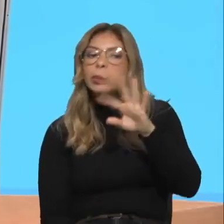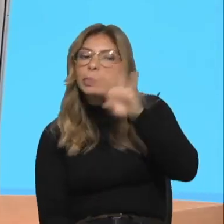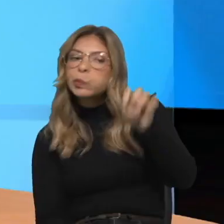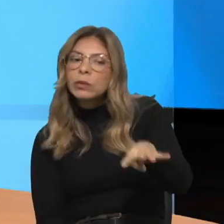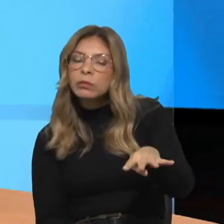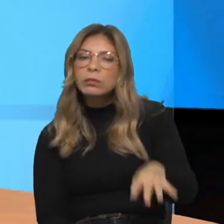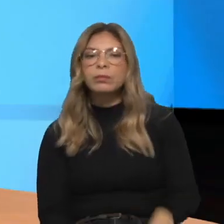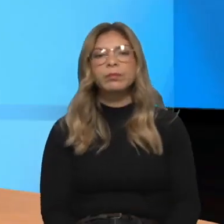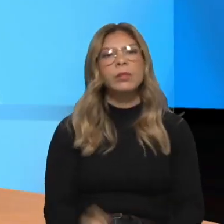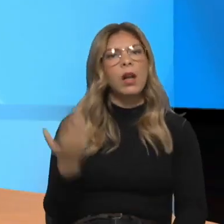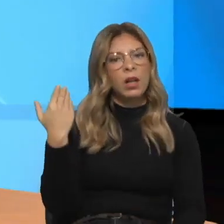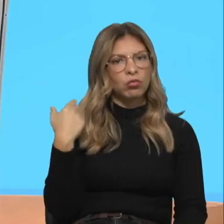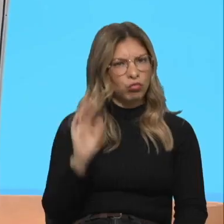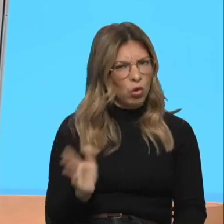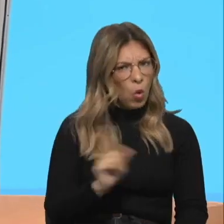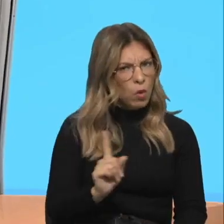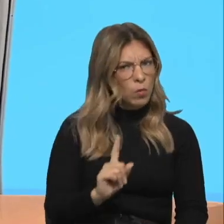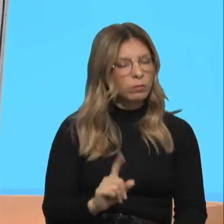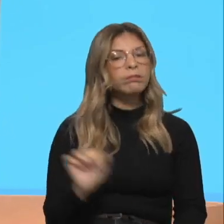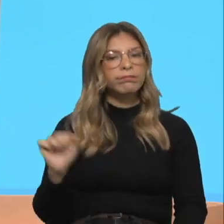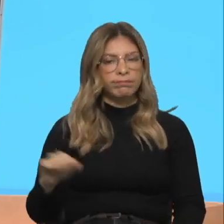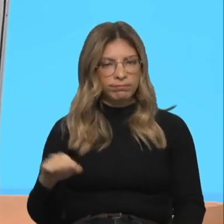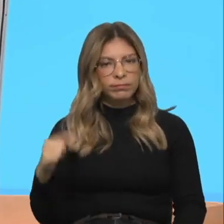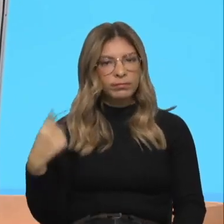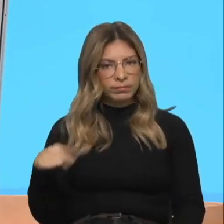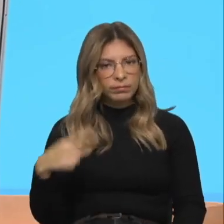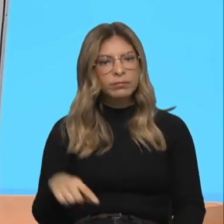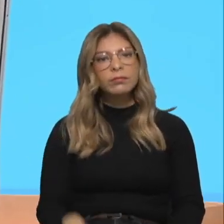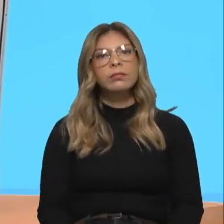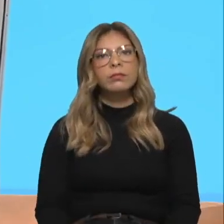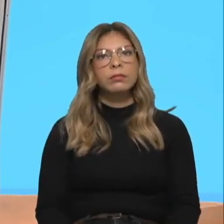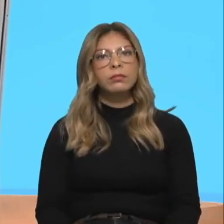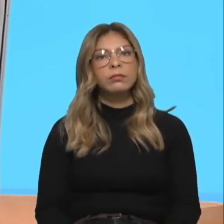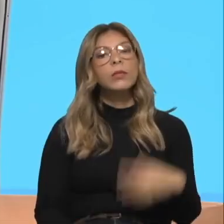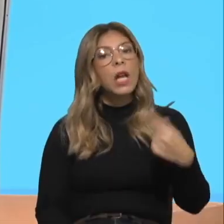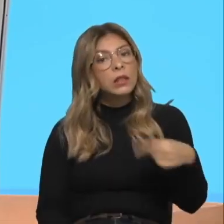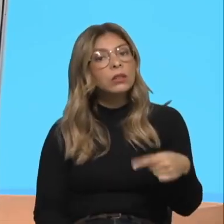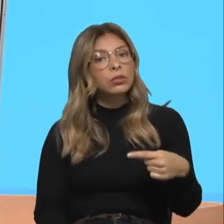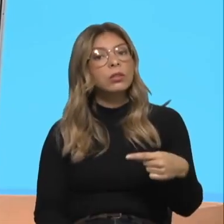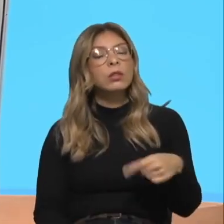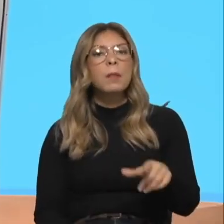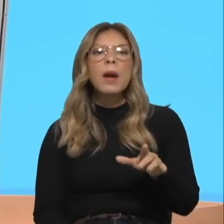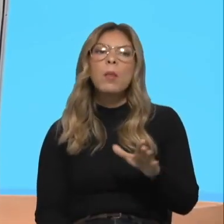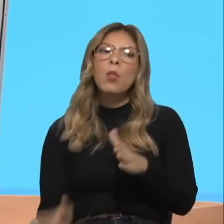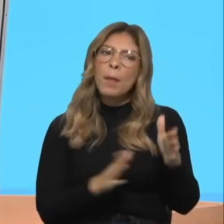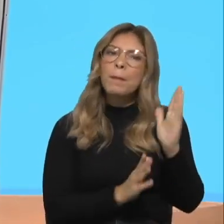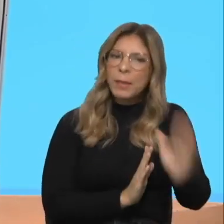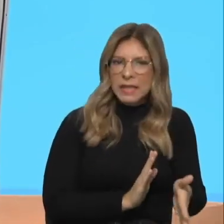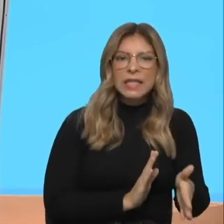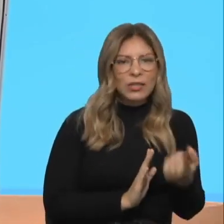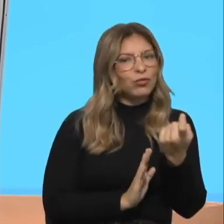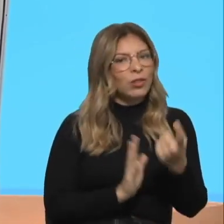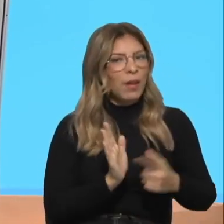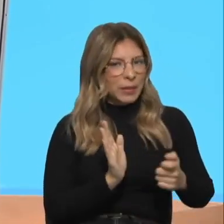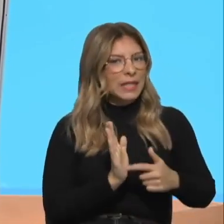dizer que ele já se concretiza? Sim, ele já se concretizará e, ao mesmo tempo, já existe e ainda precisamos